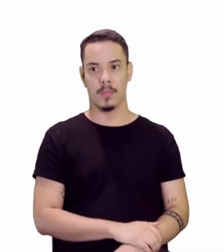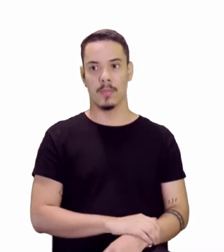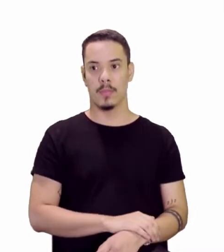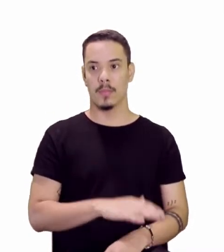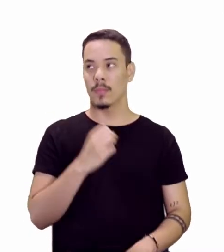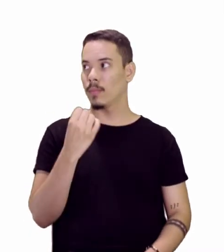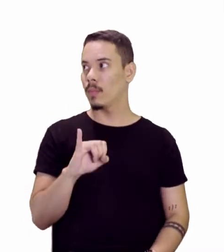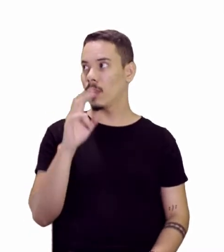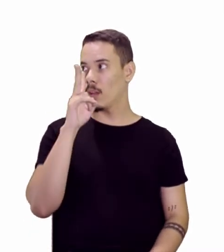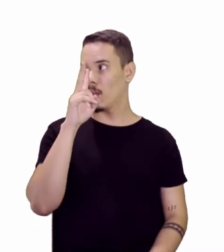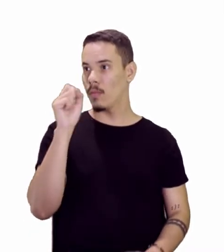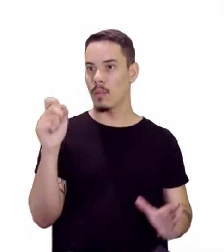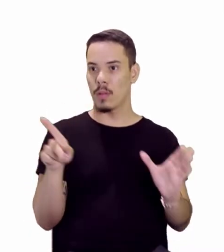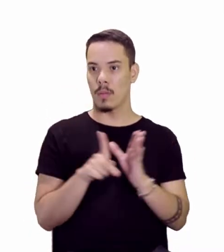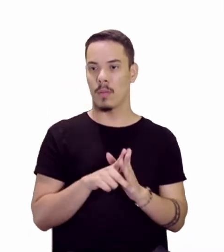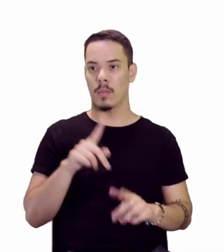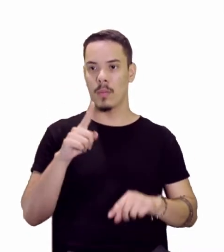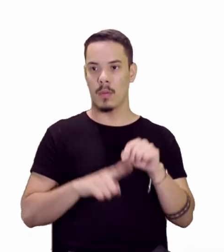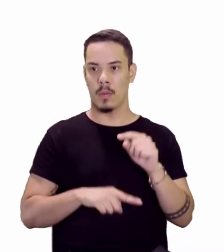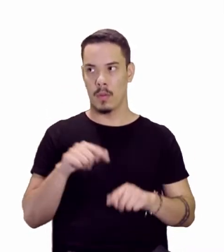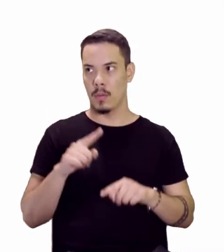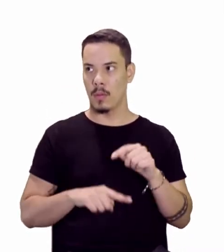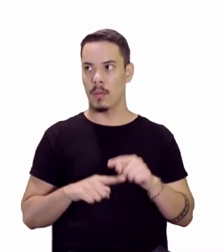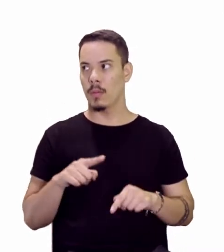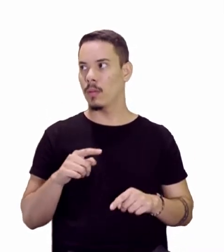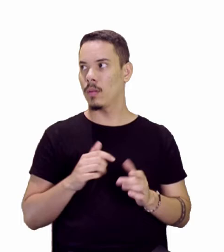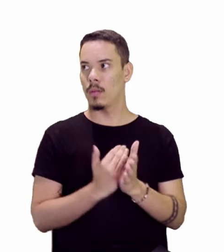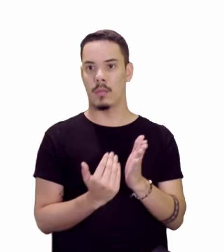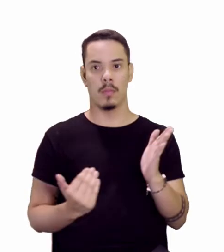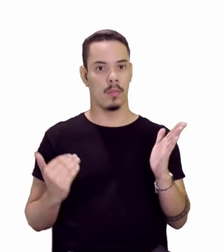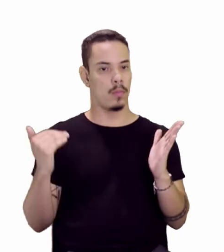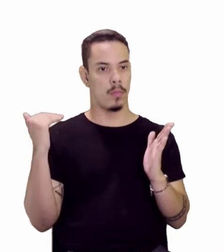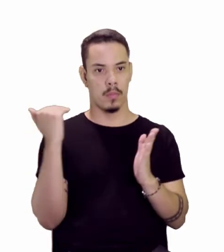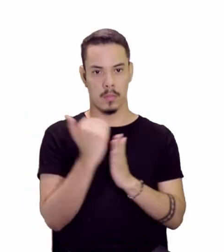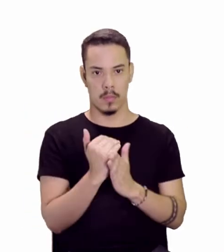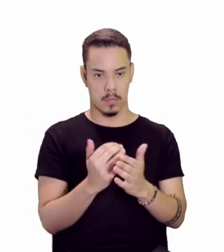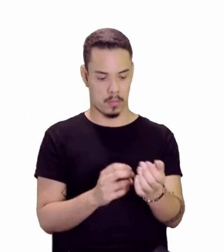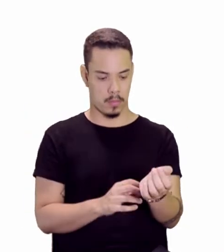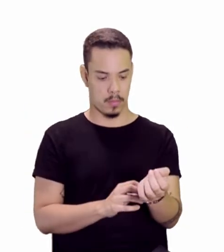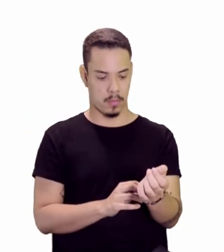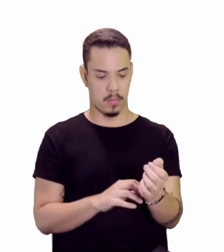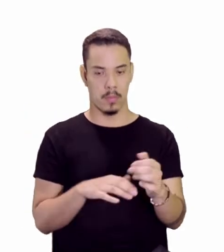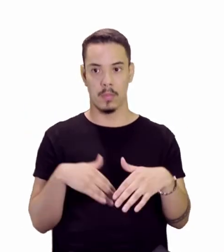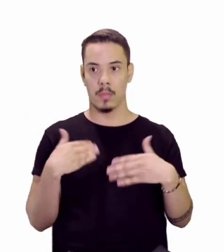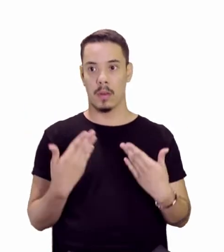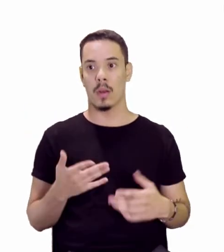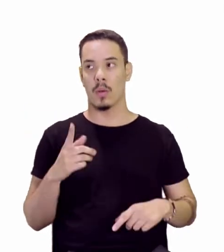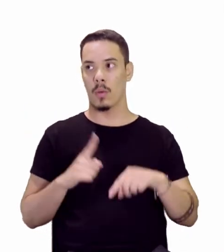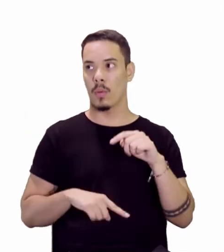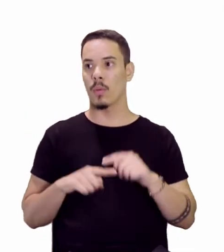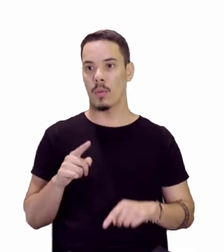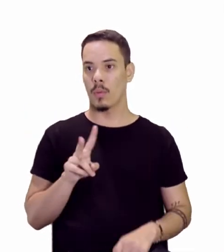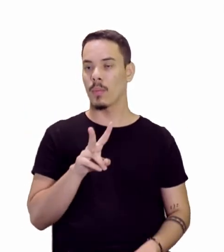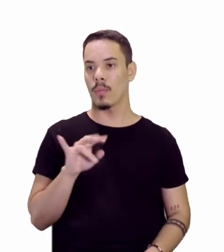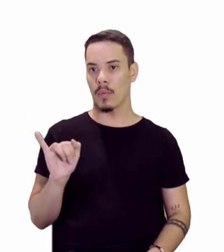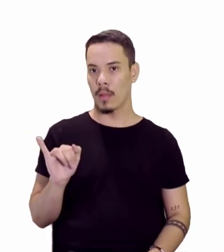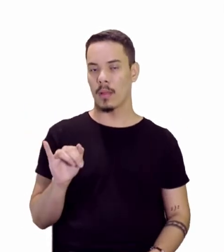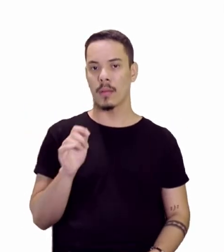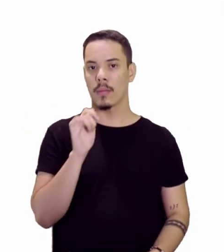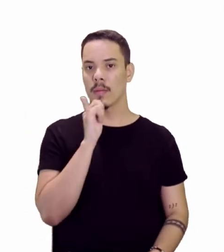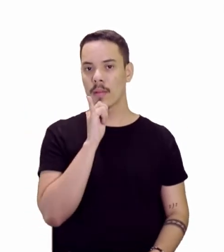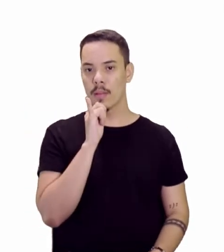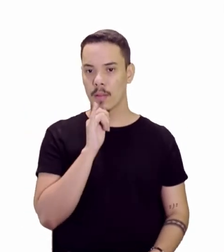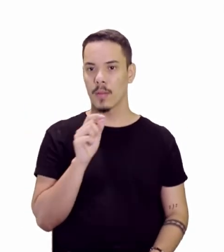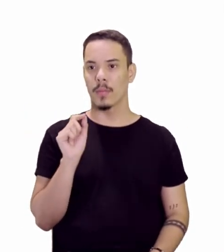força que o líquido exerce sobre o objeto é maior, né? Então, a gente sabe que o corpo vai ficar ali, olha